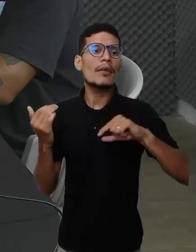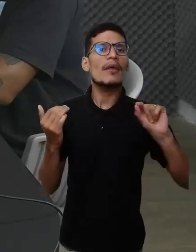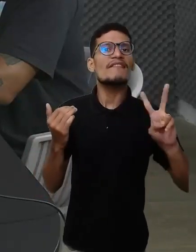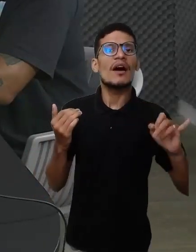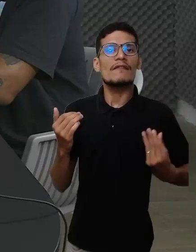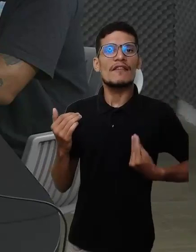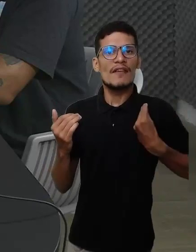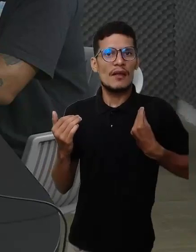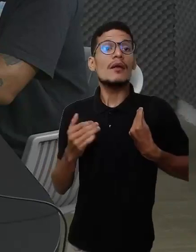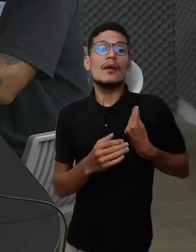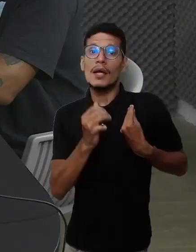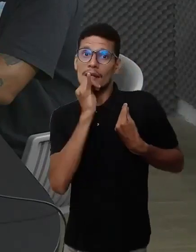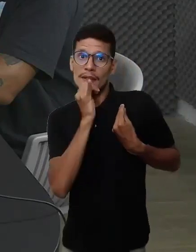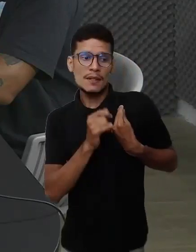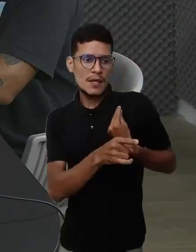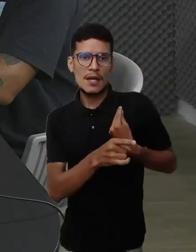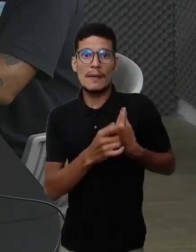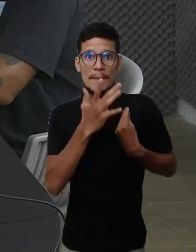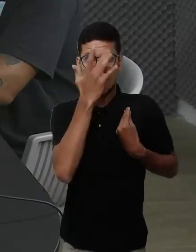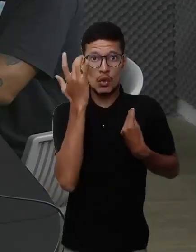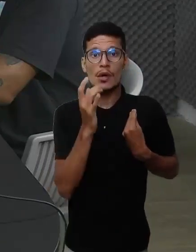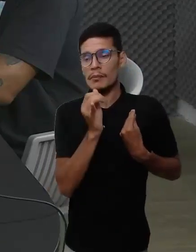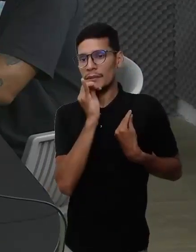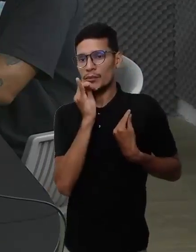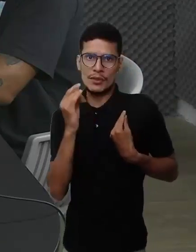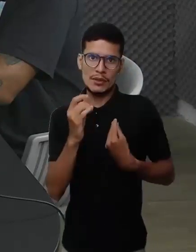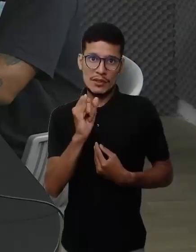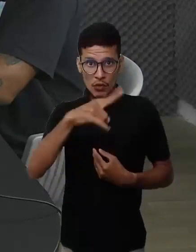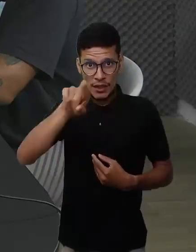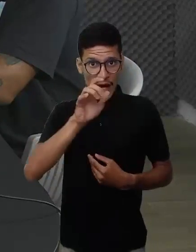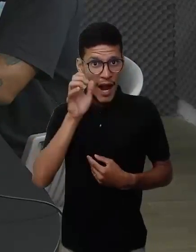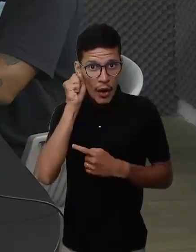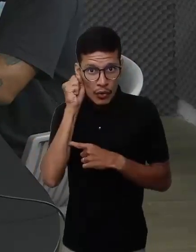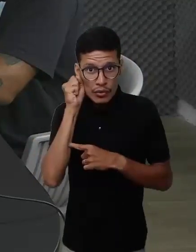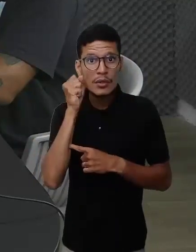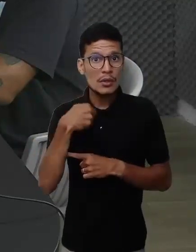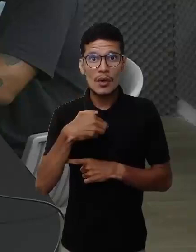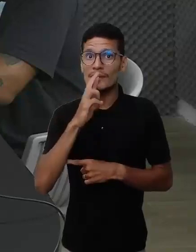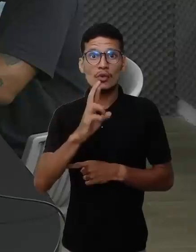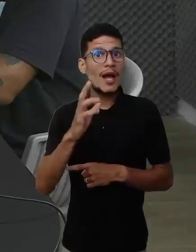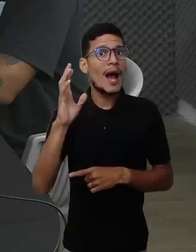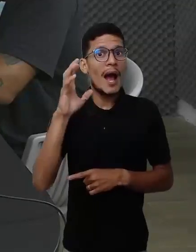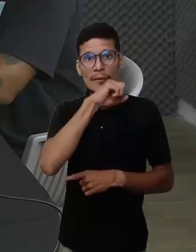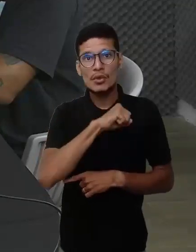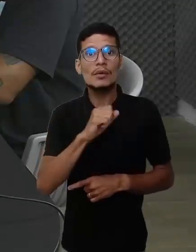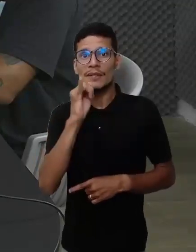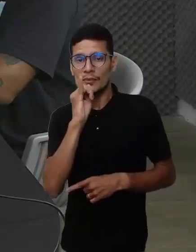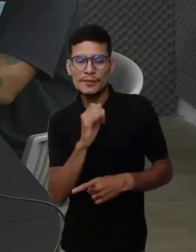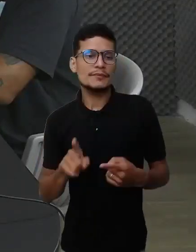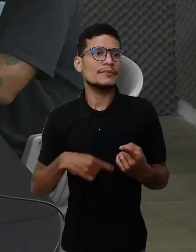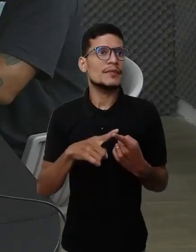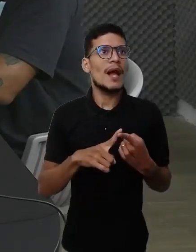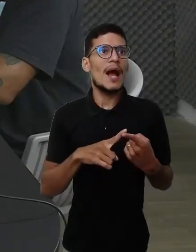Vive os mais aptos, tome isso aqui, se você estiver ouvindo em áudio, eu estou metendo a aspa para cima. Os mais aptos, os mais